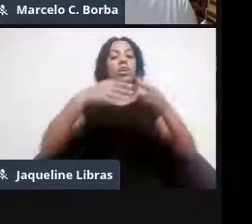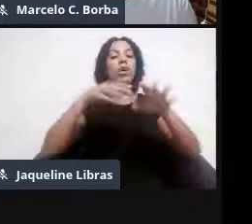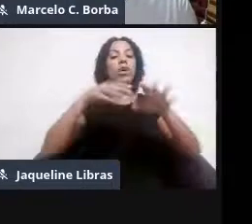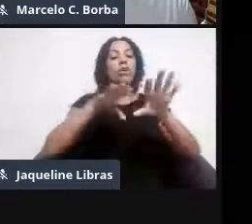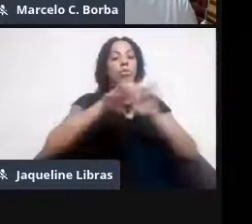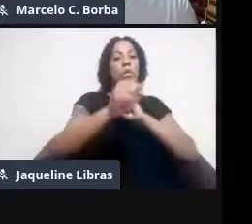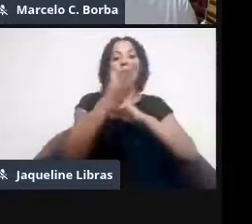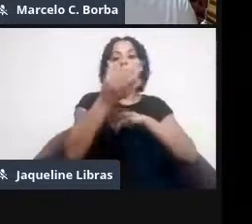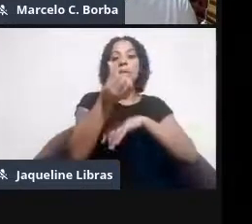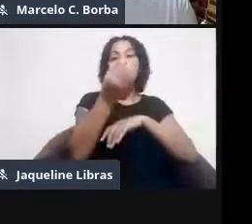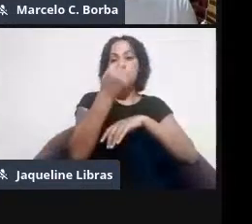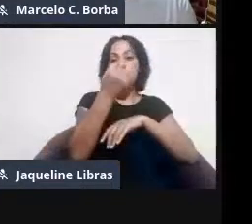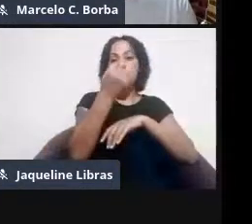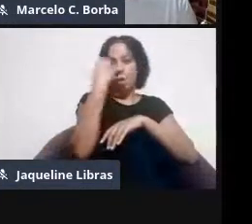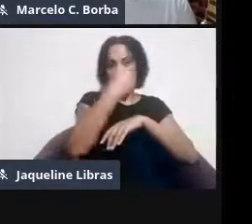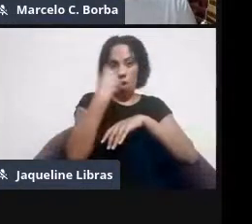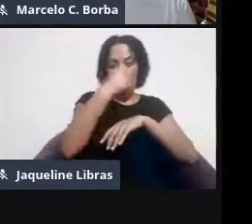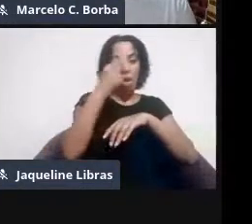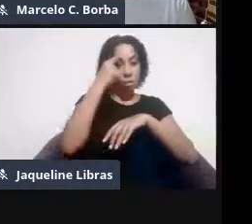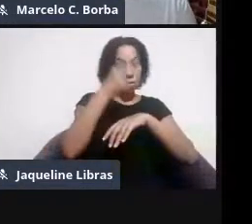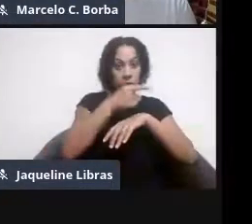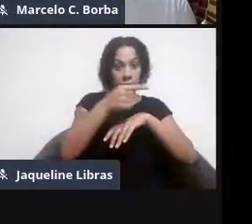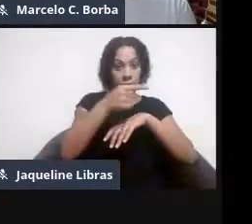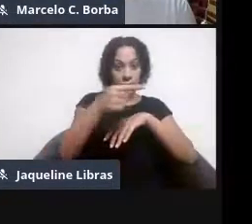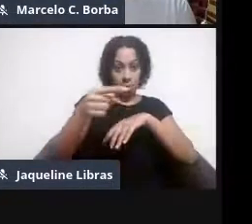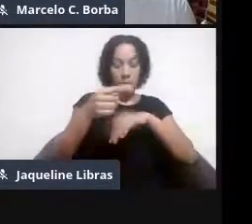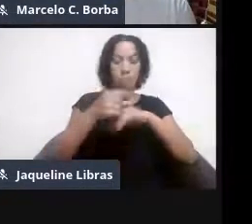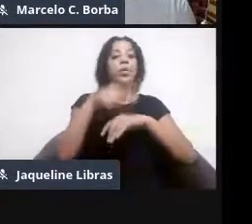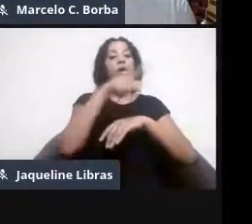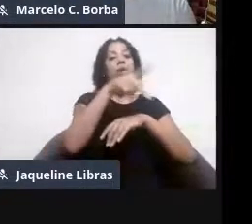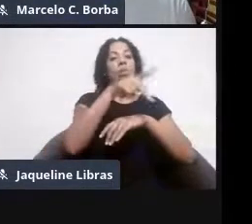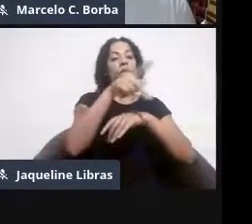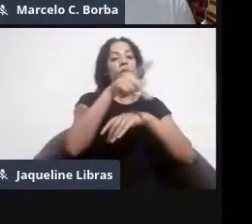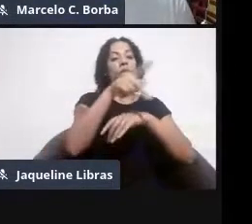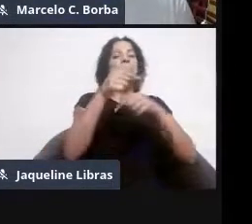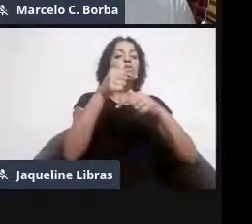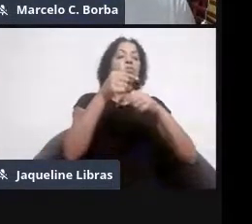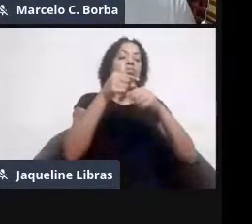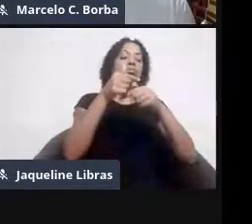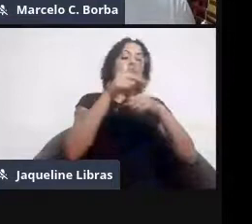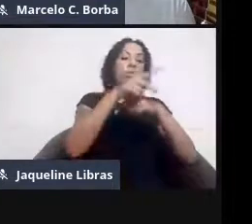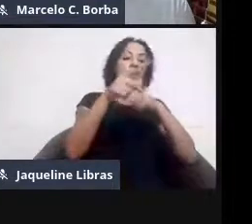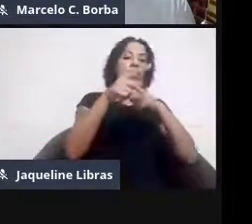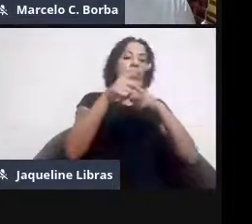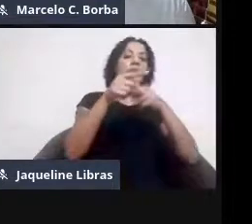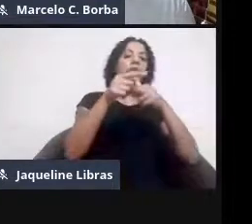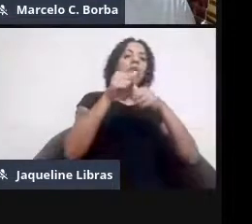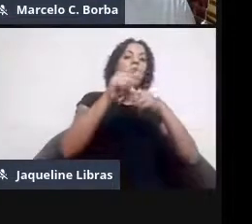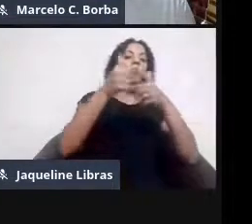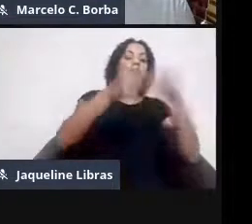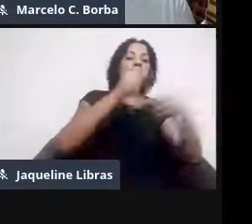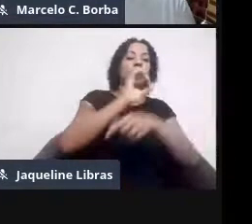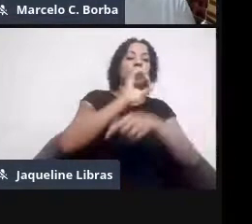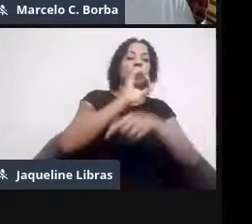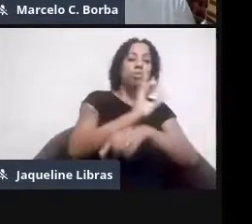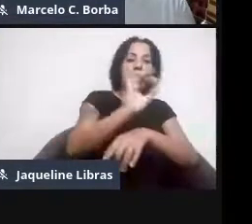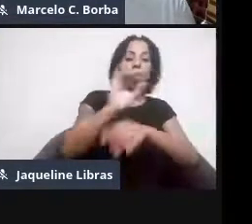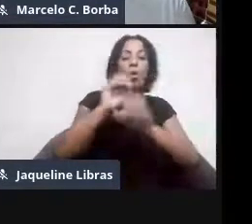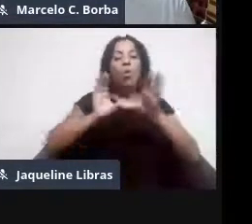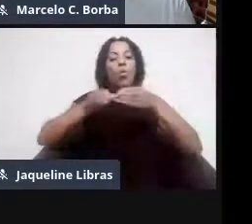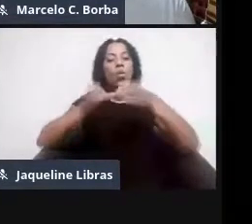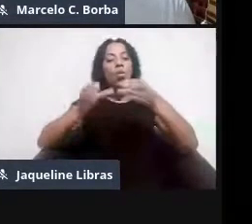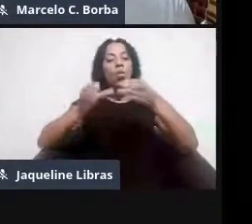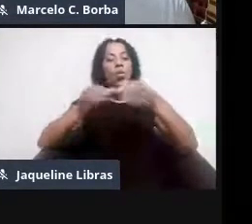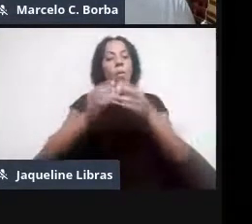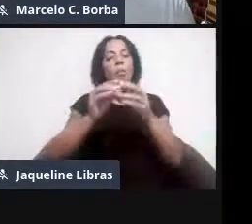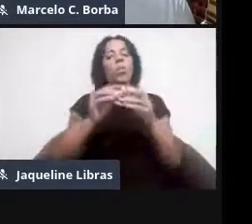60 horas semanais. Os professores trabalham individualmente, trabalham em pequenos grupos, trabalham